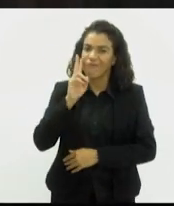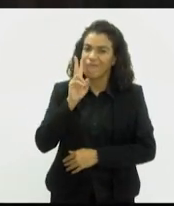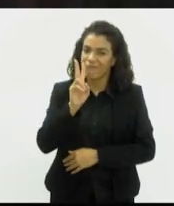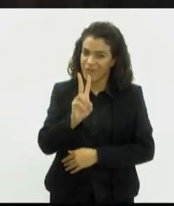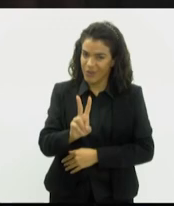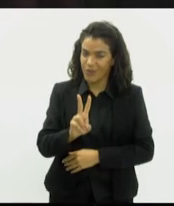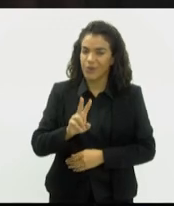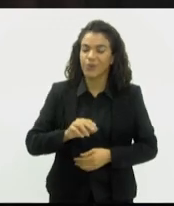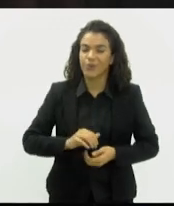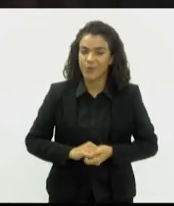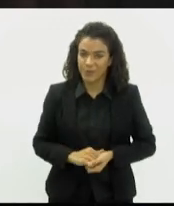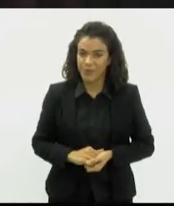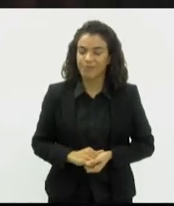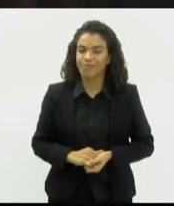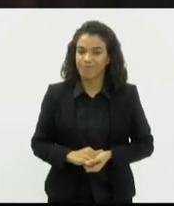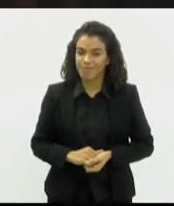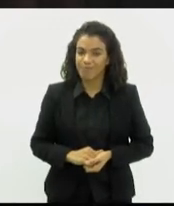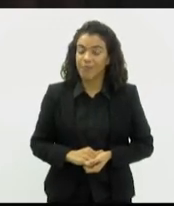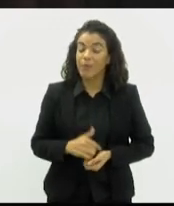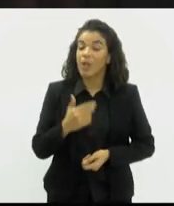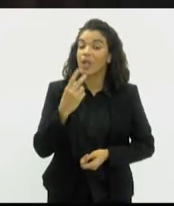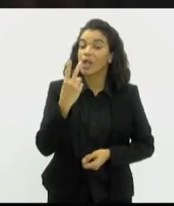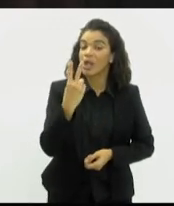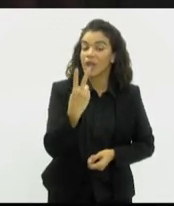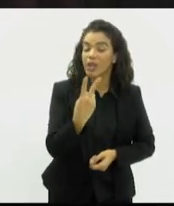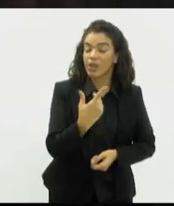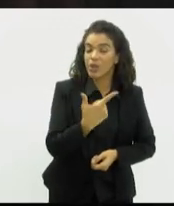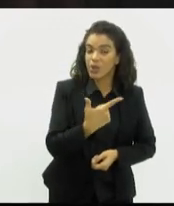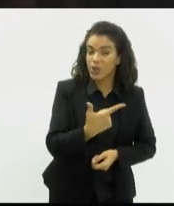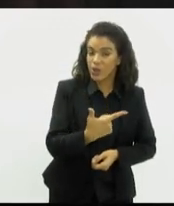exatamente em